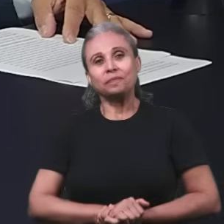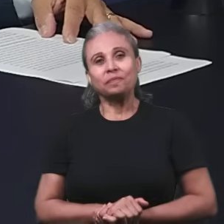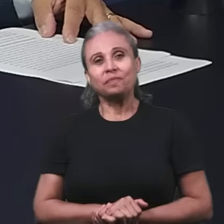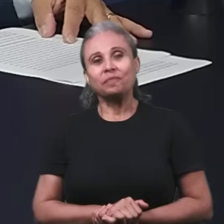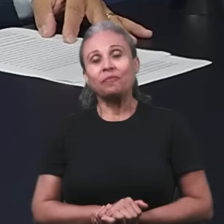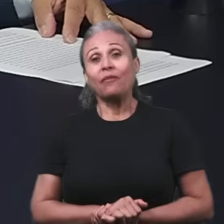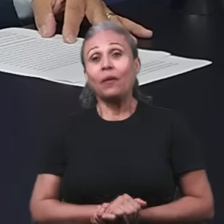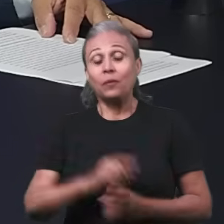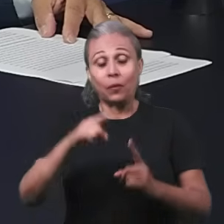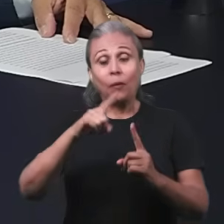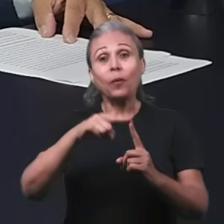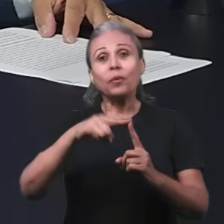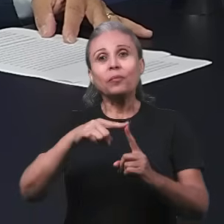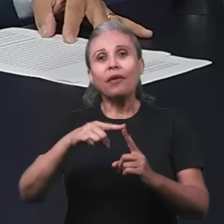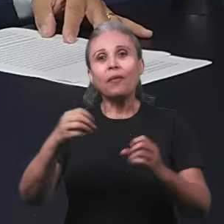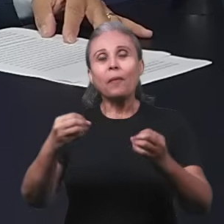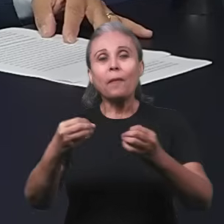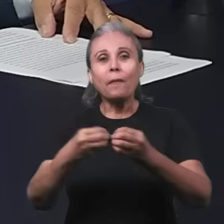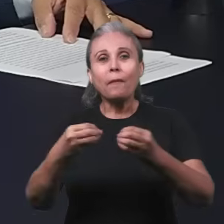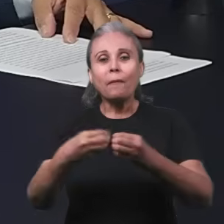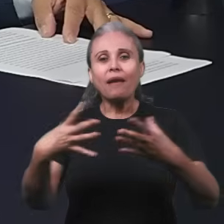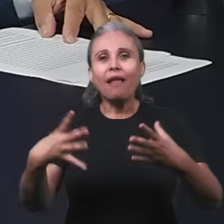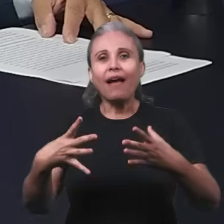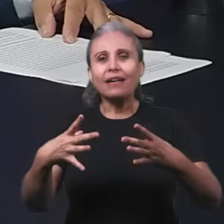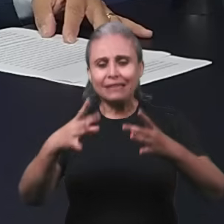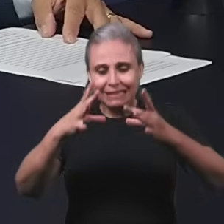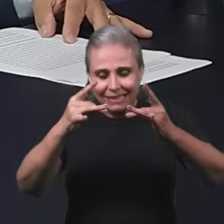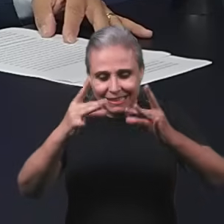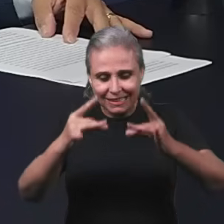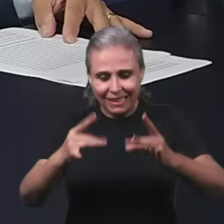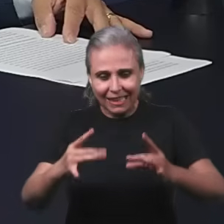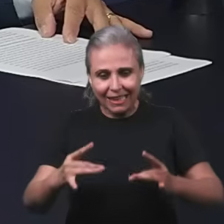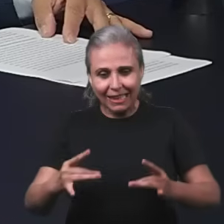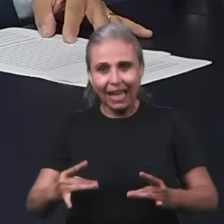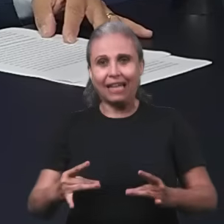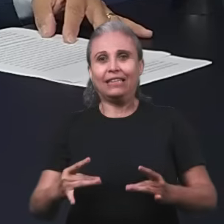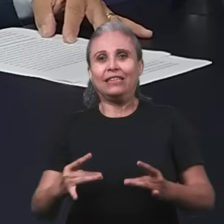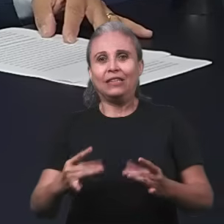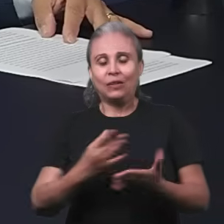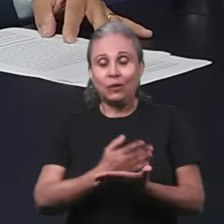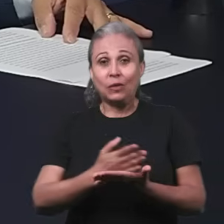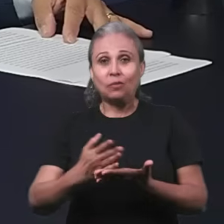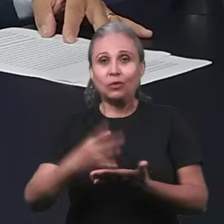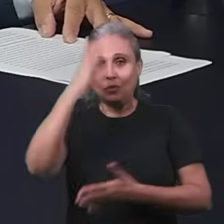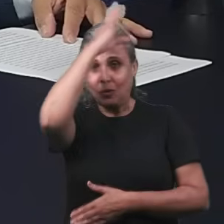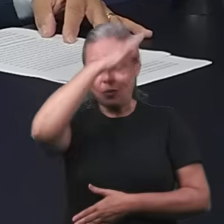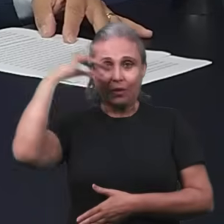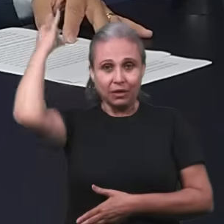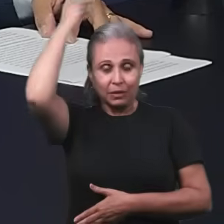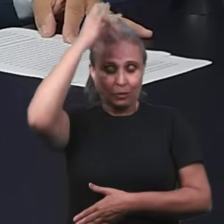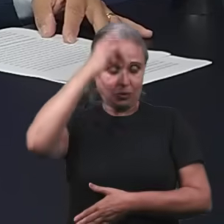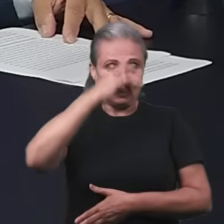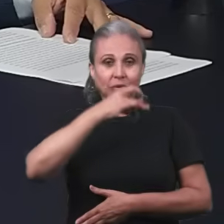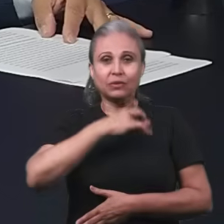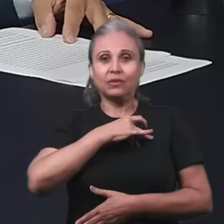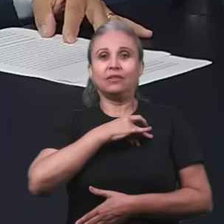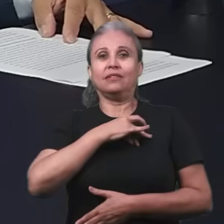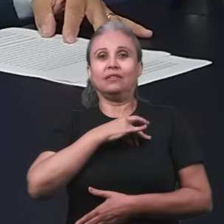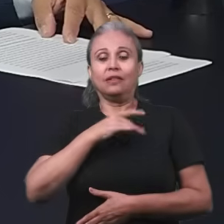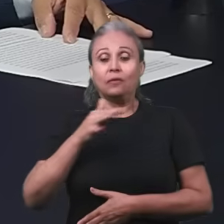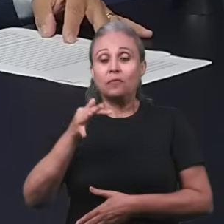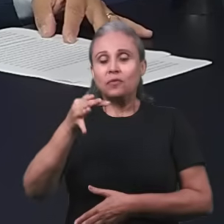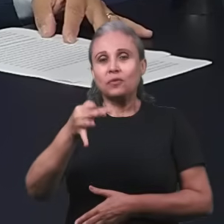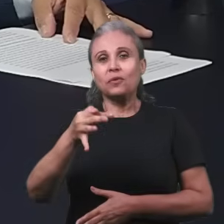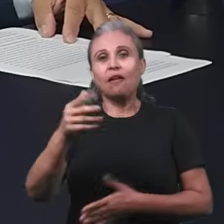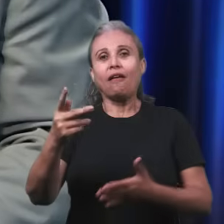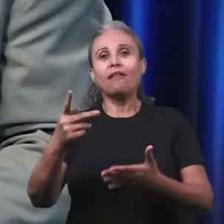primeiro milagre, cheio de detalhes, para começar ali o batismo com o Espírito Santo que veio sobre a igreja em Pentecostes.